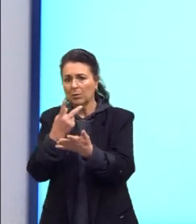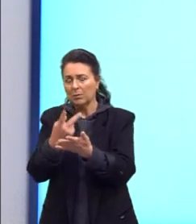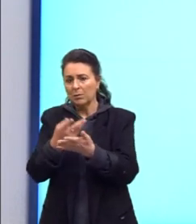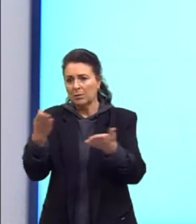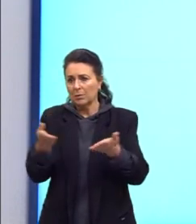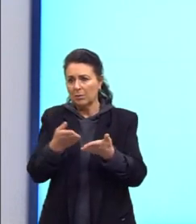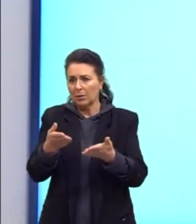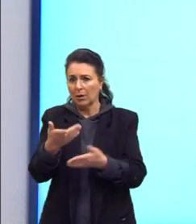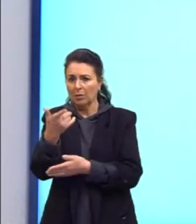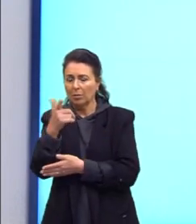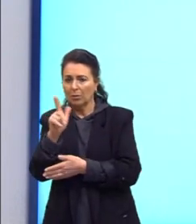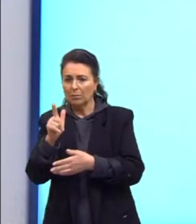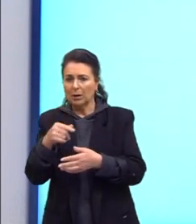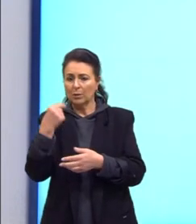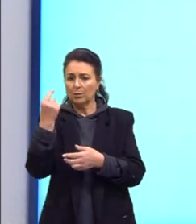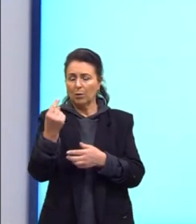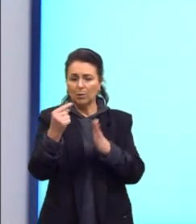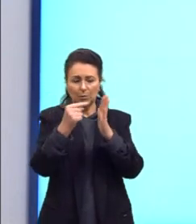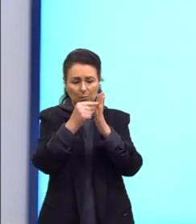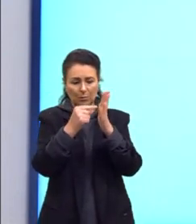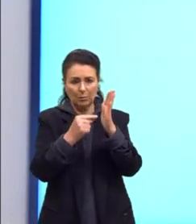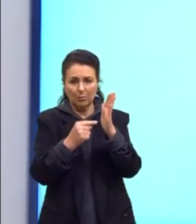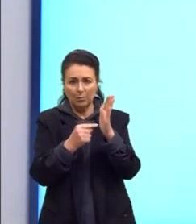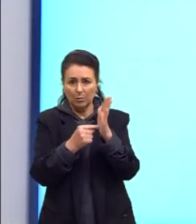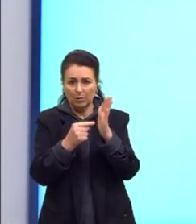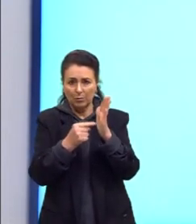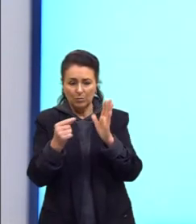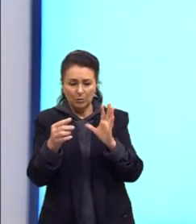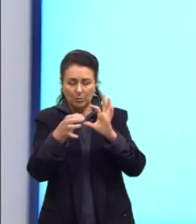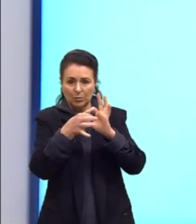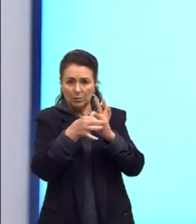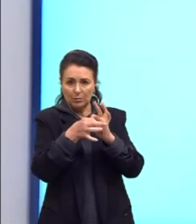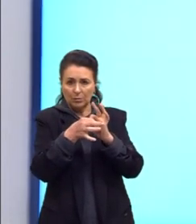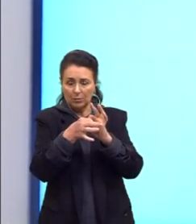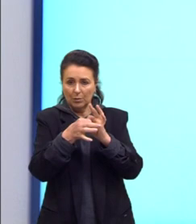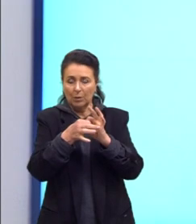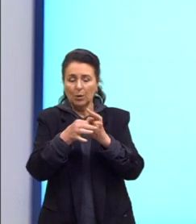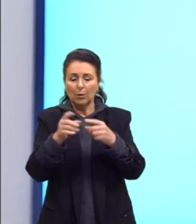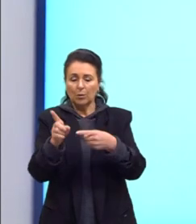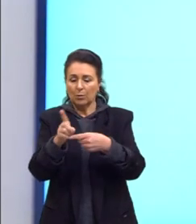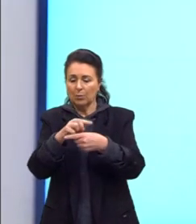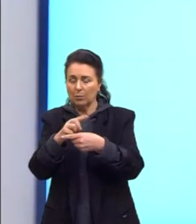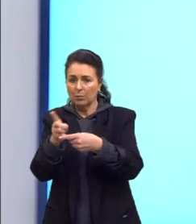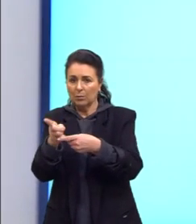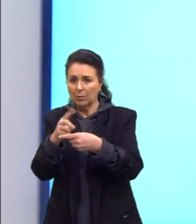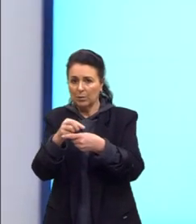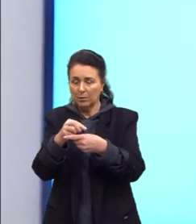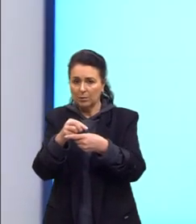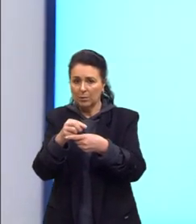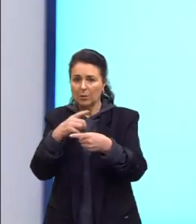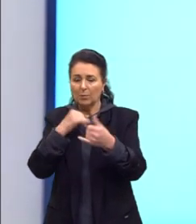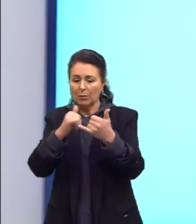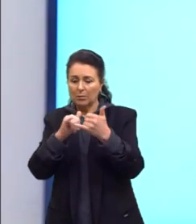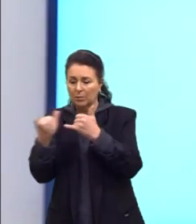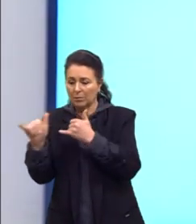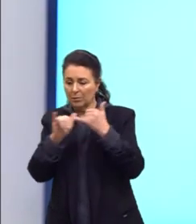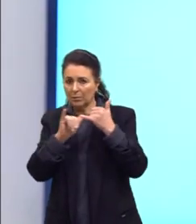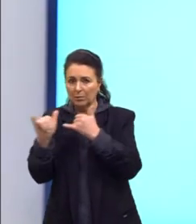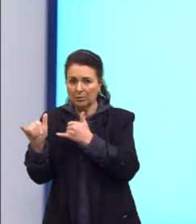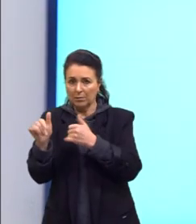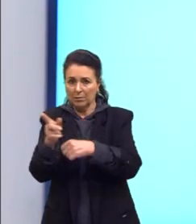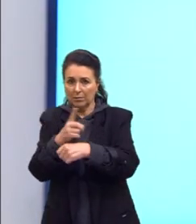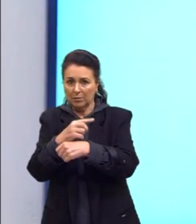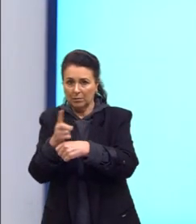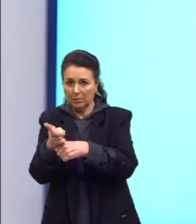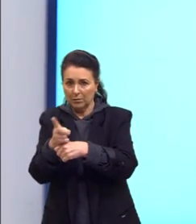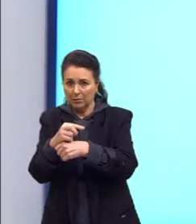ou não existe dois pontos de conexão né entre o amperímetro e a resistência existe só um ponto